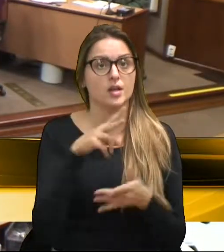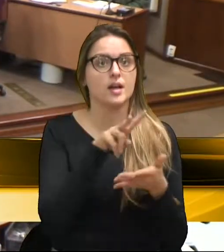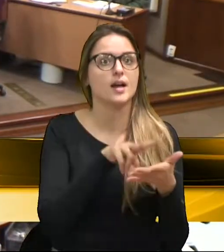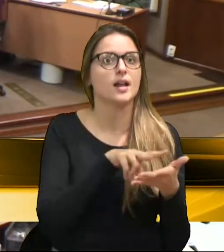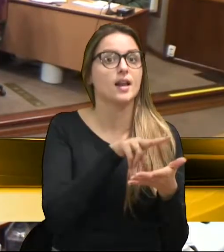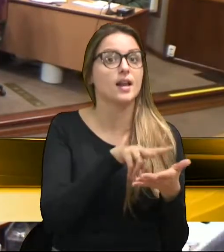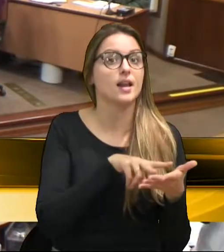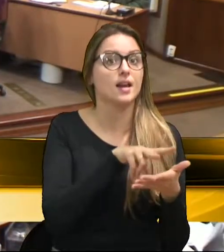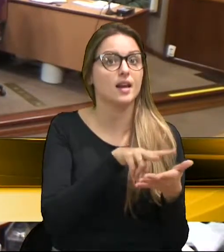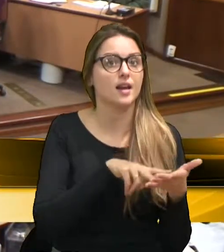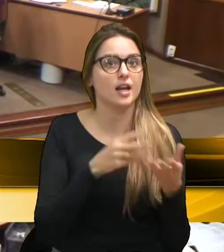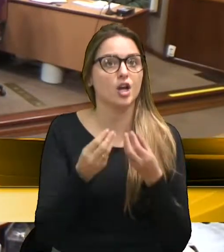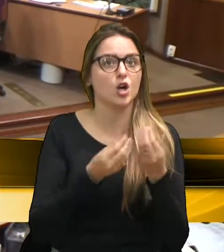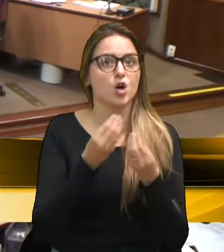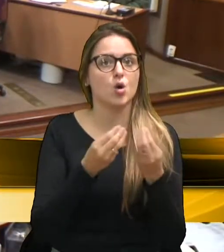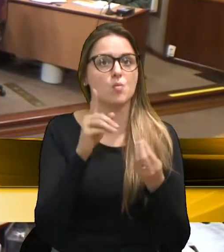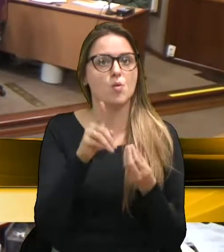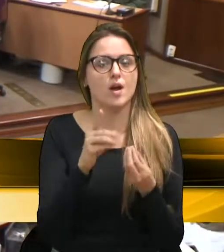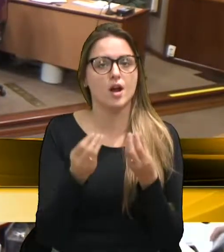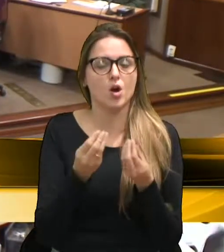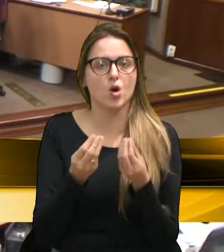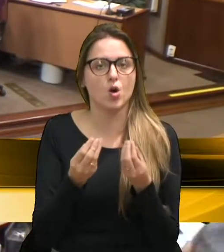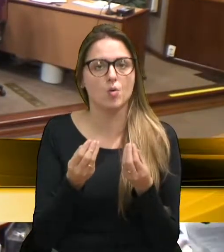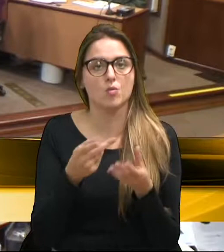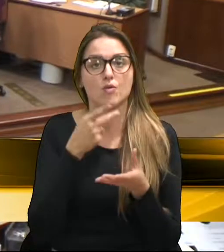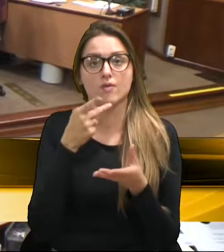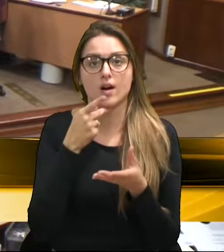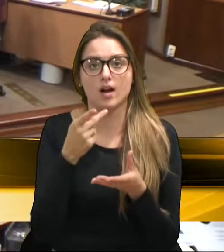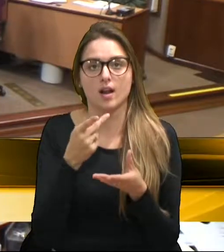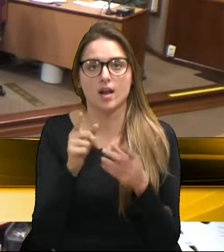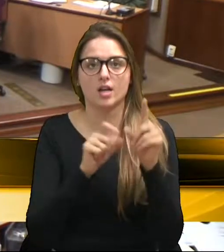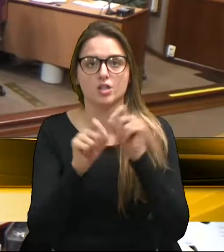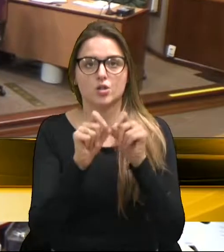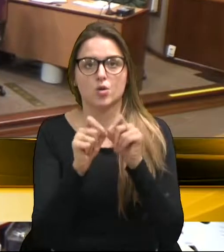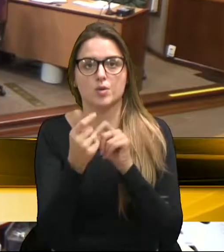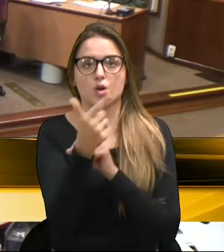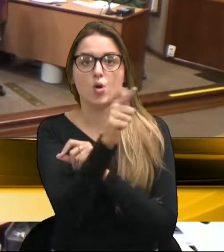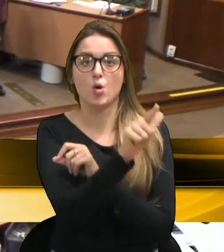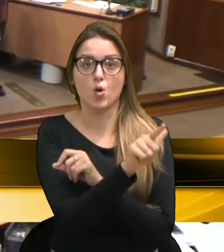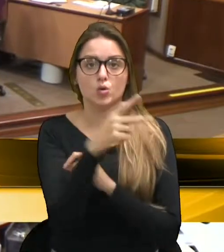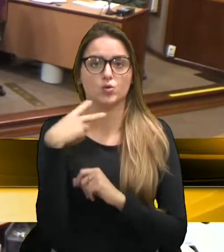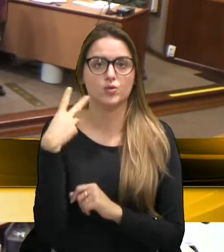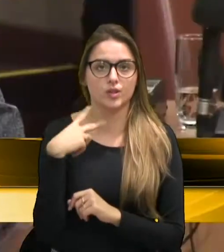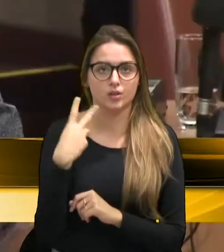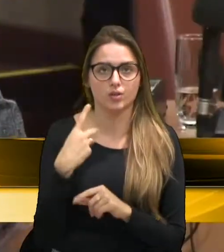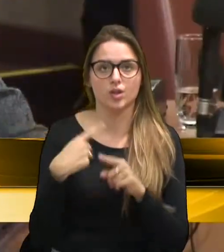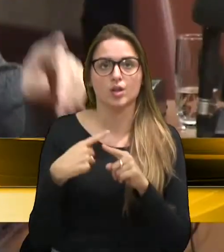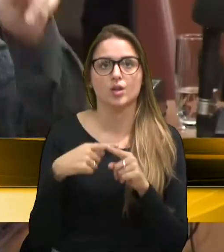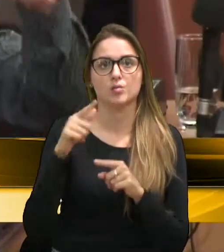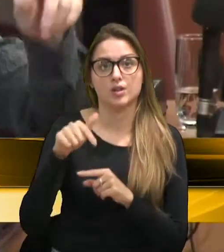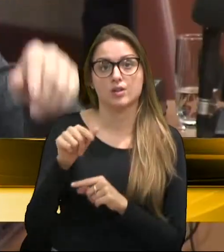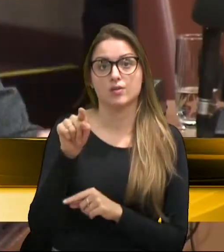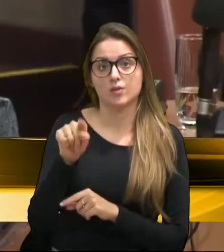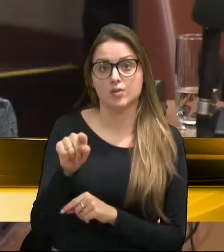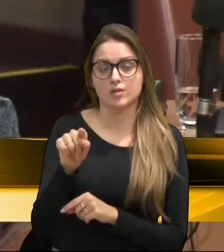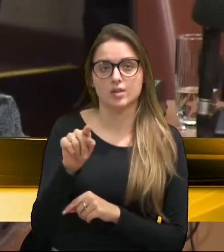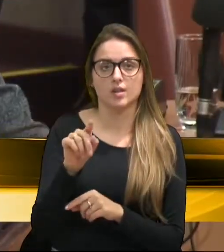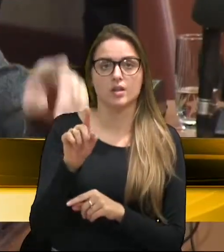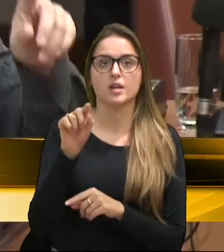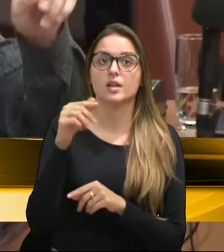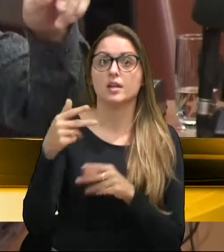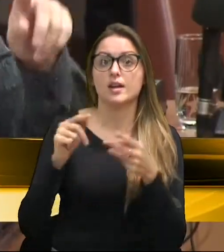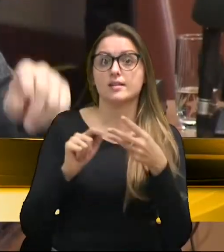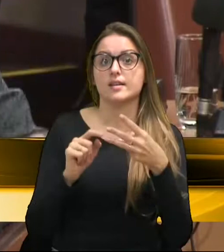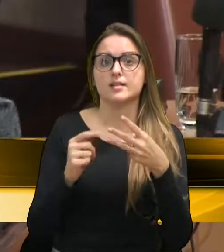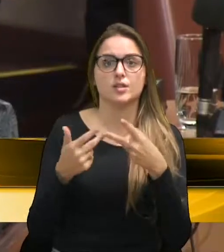Leia como é o pronome de tratamento que o senhor tem que se posicionar aqui na Câmara, o senhor não aprendeu ainda, porque o senhor já está no 2º ano. Terceiro, vereador, eu